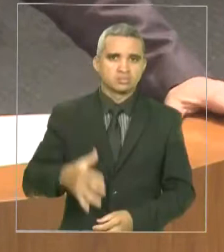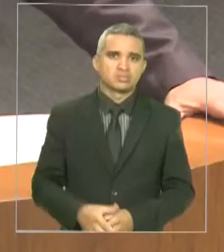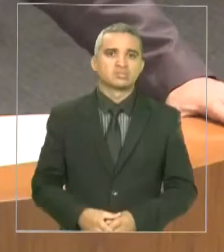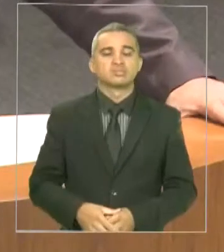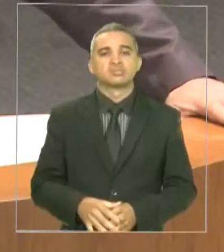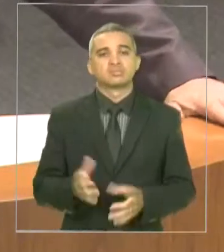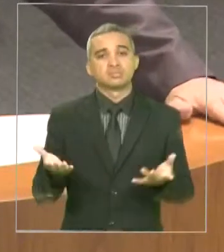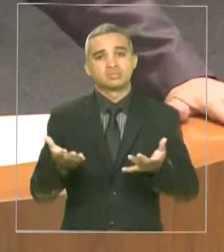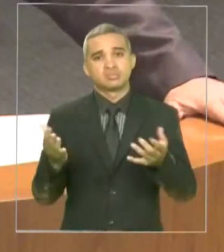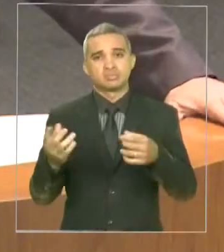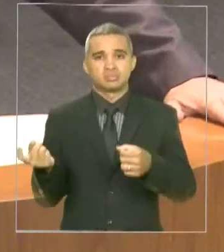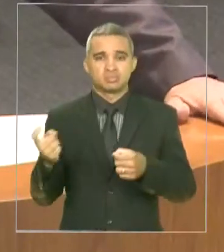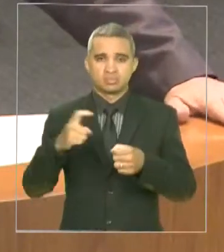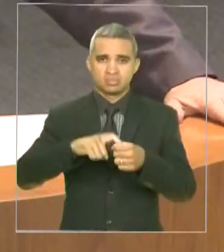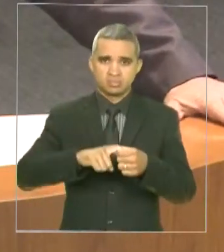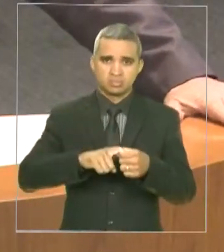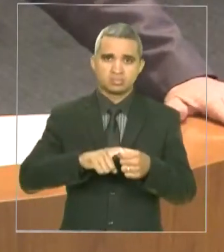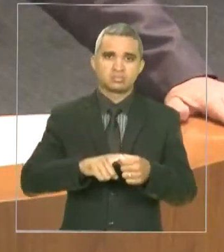volto, deputado